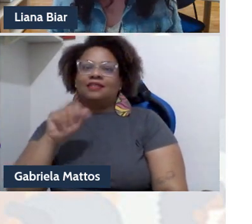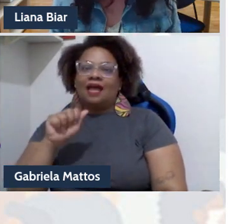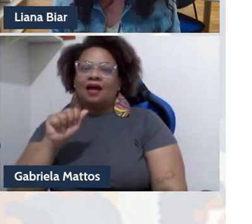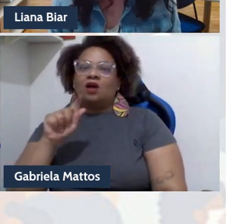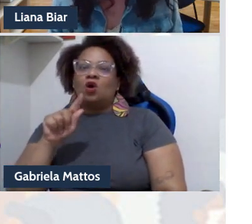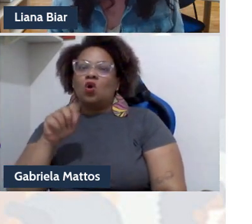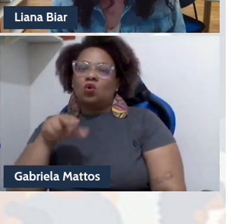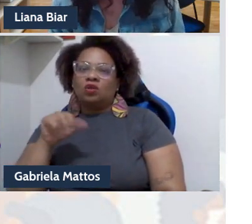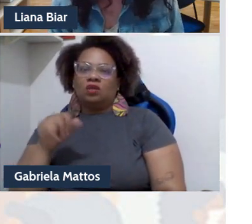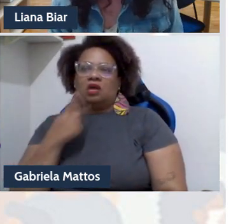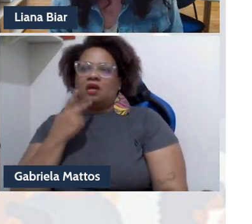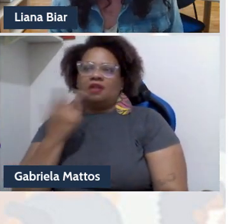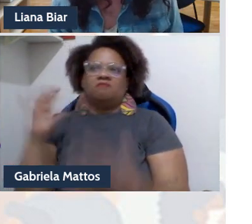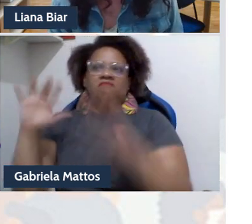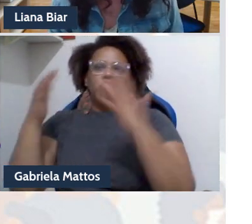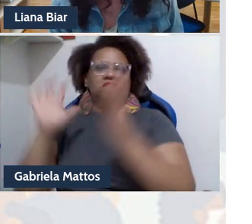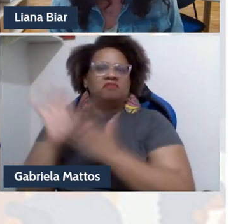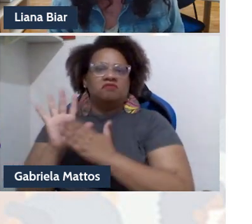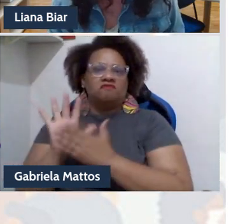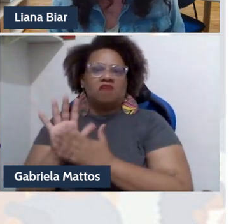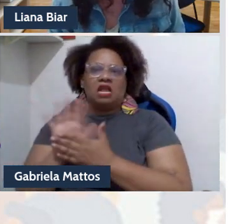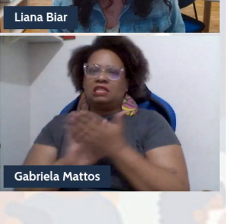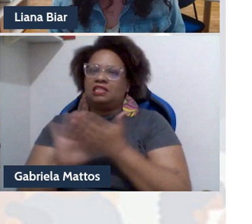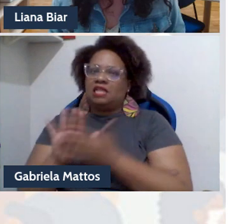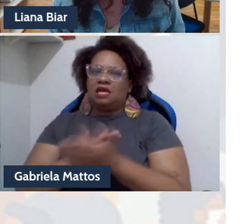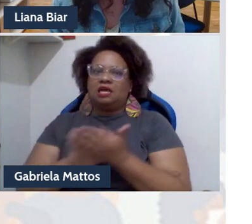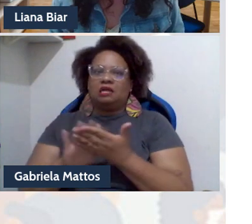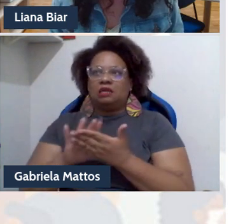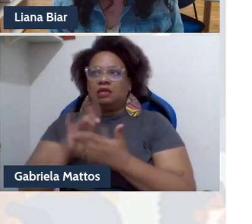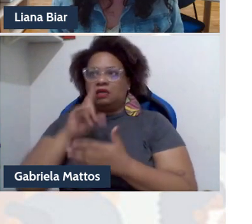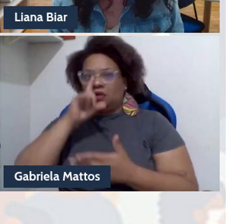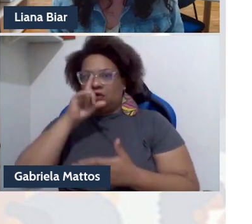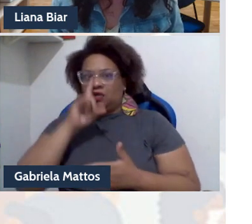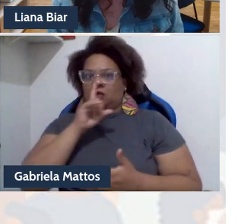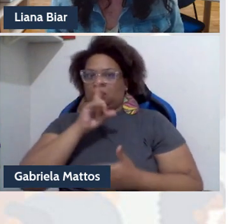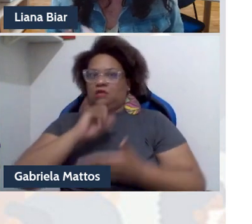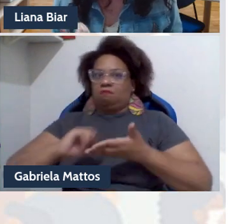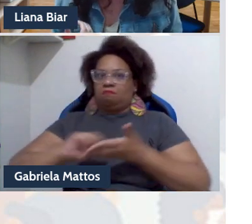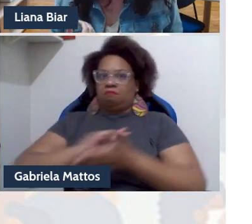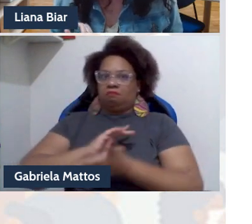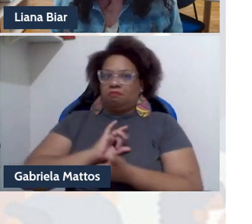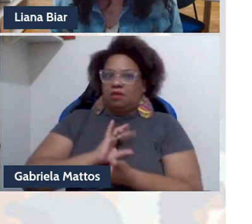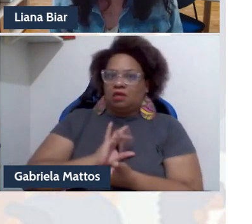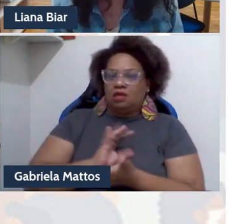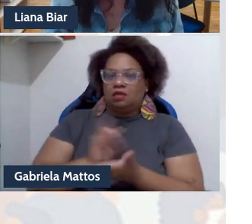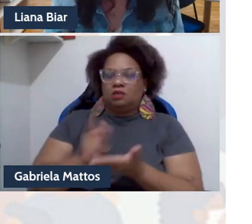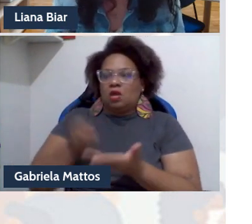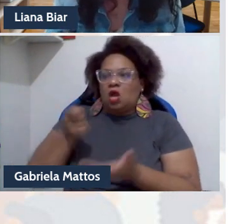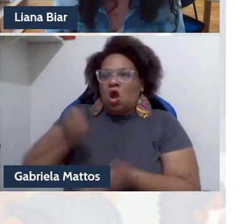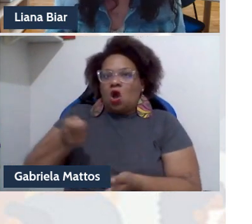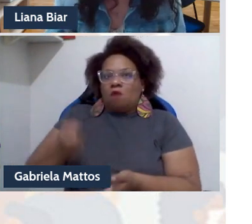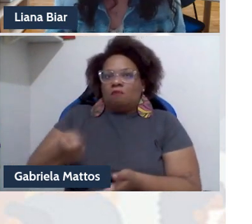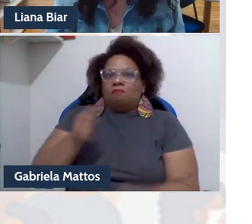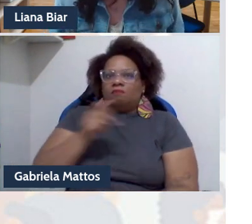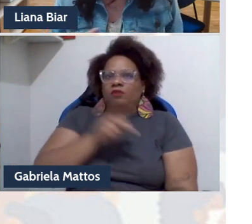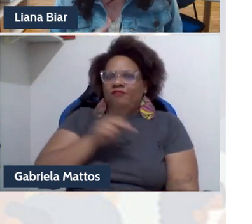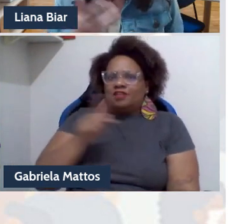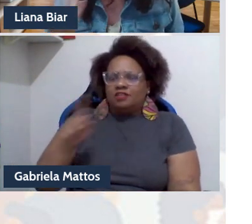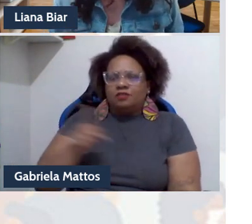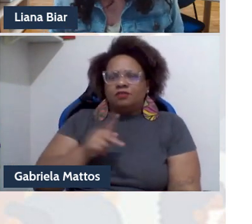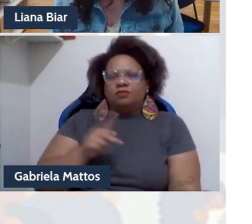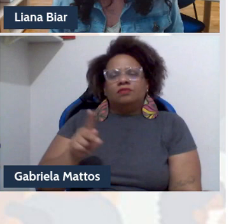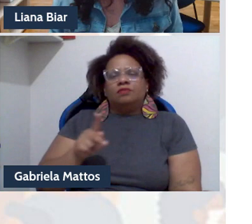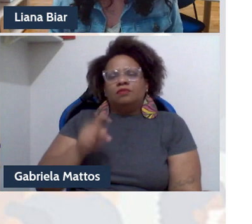não elogia, é a que trata as condições apropriadas do trabalho como uma obrigação do professor, né? Os